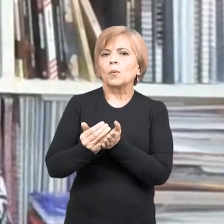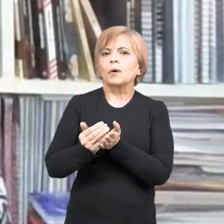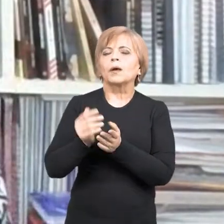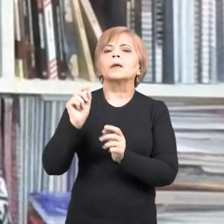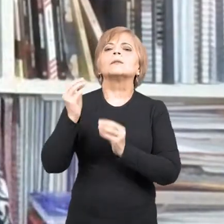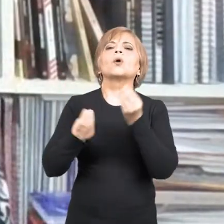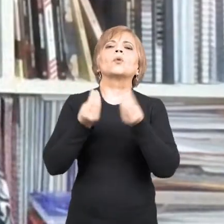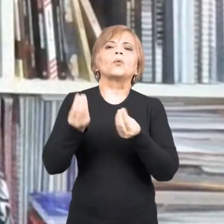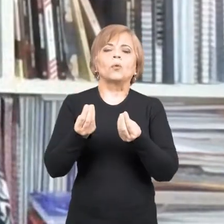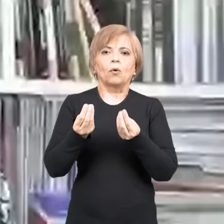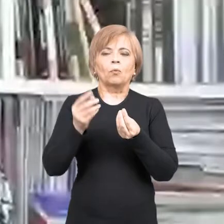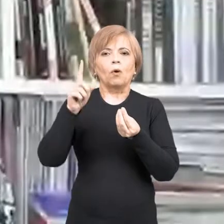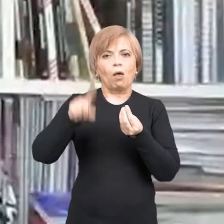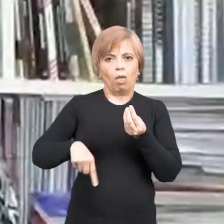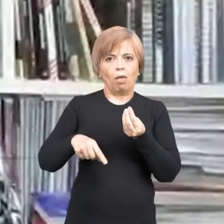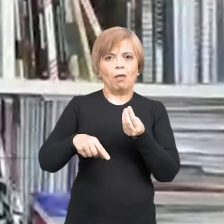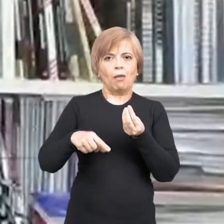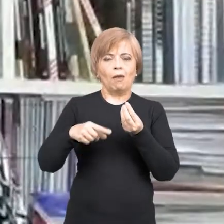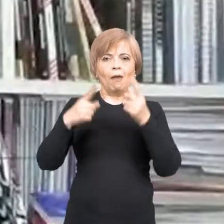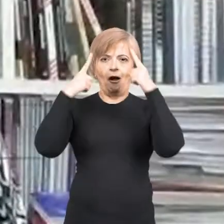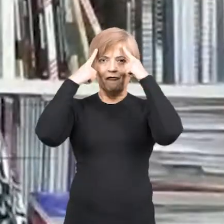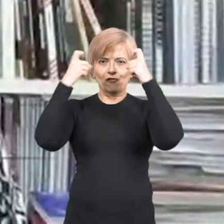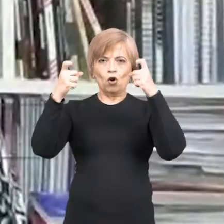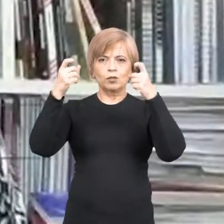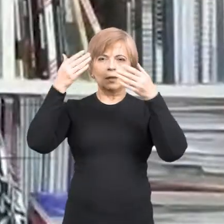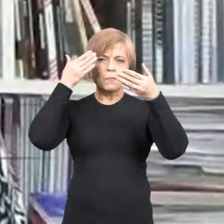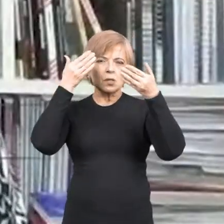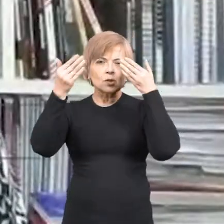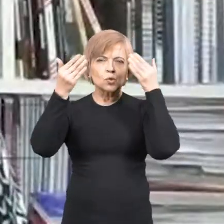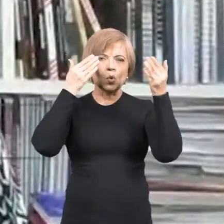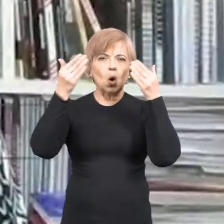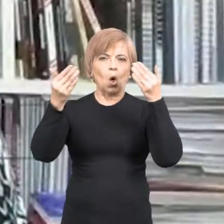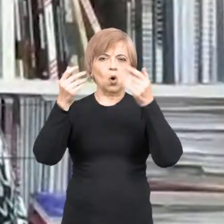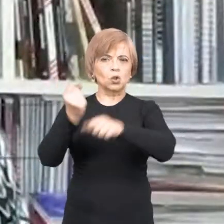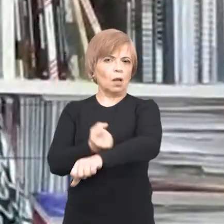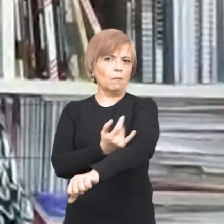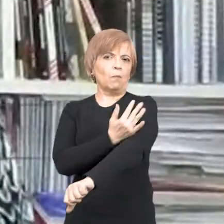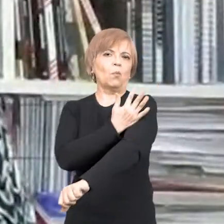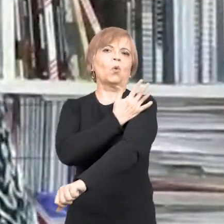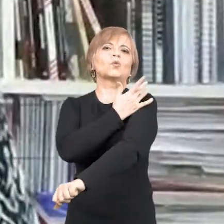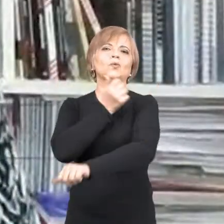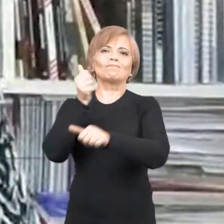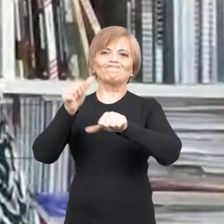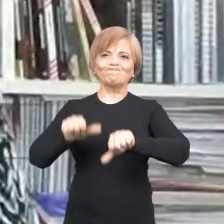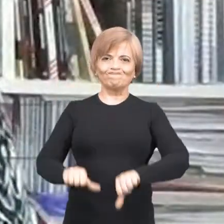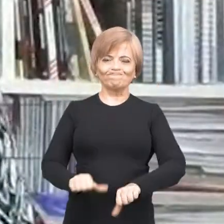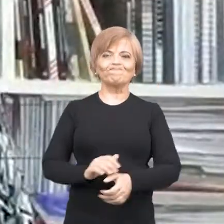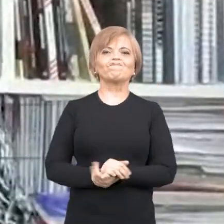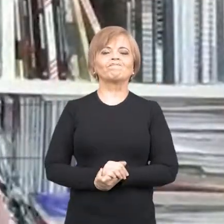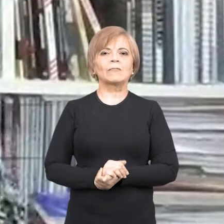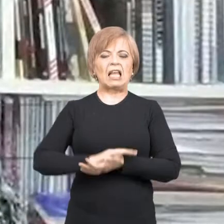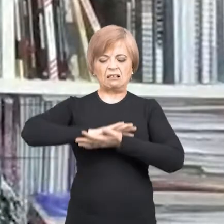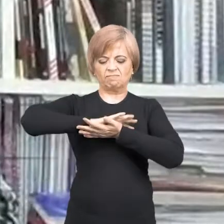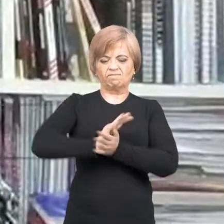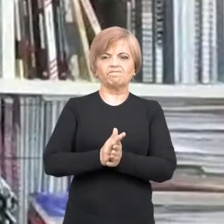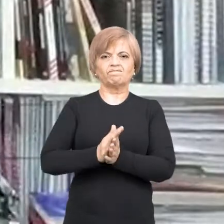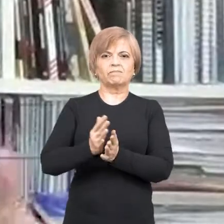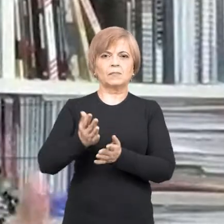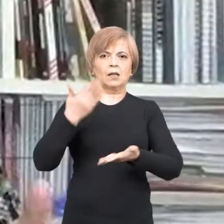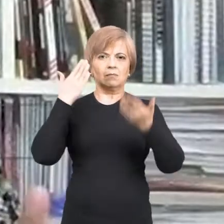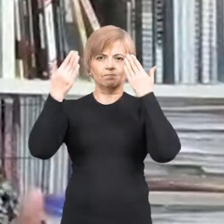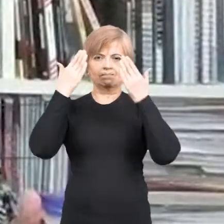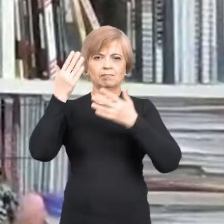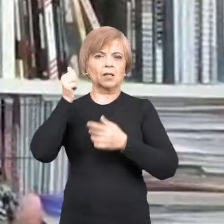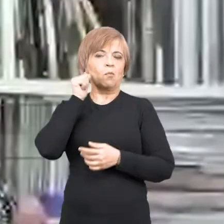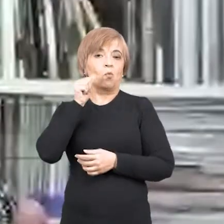da violência costuma ser a violência psicológica, aquelas agressões ao emocional da mulher. Essa é a parte que